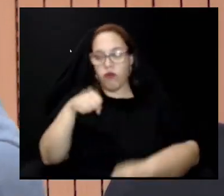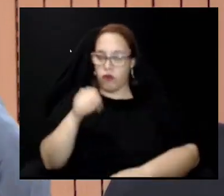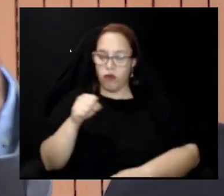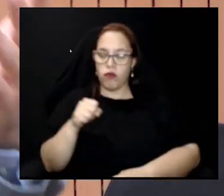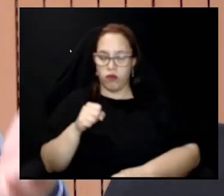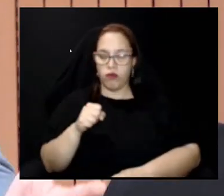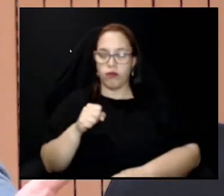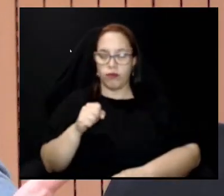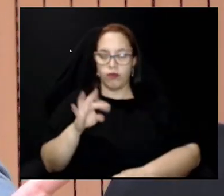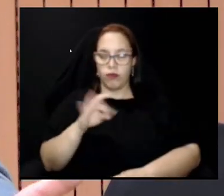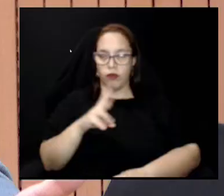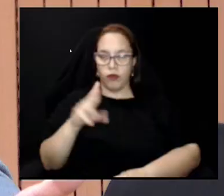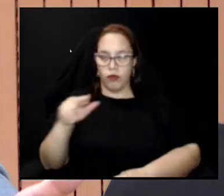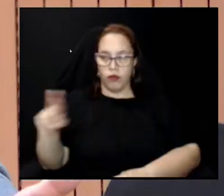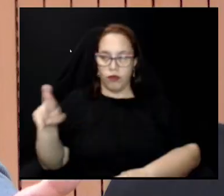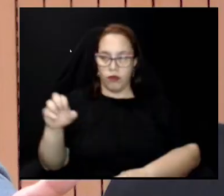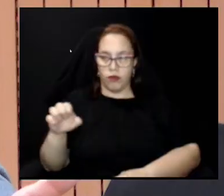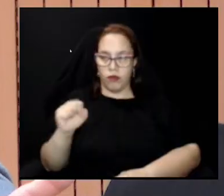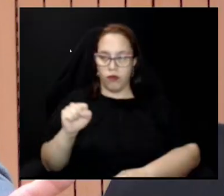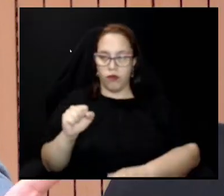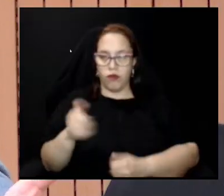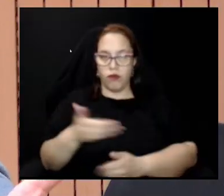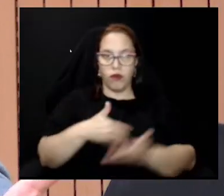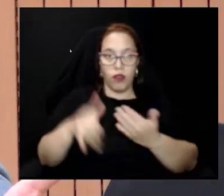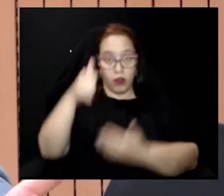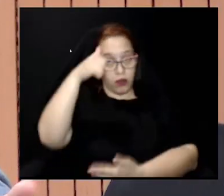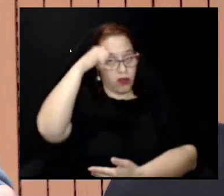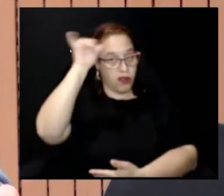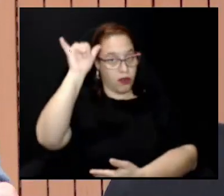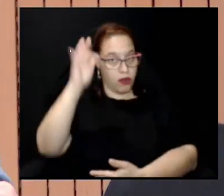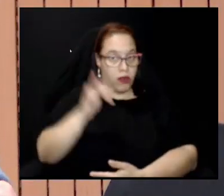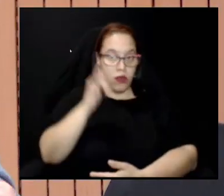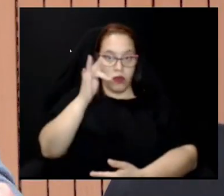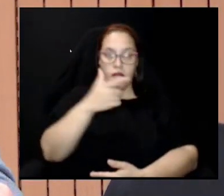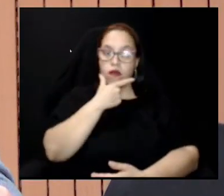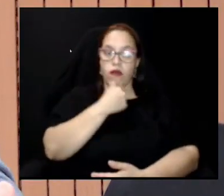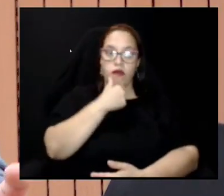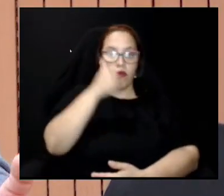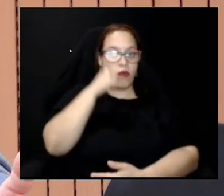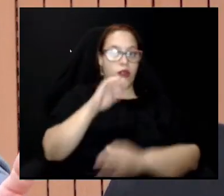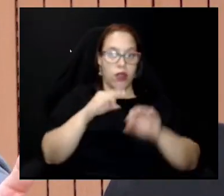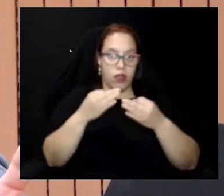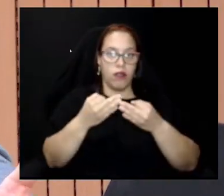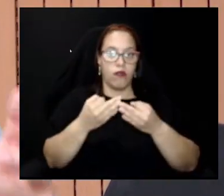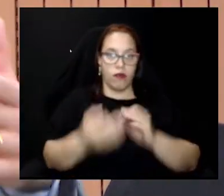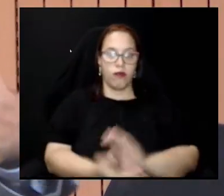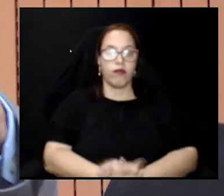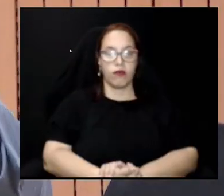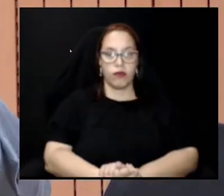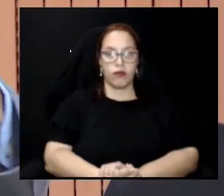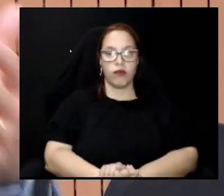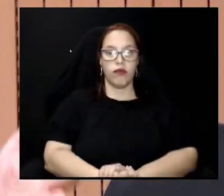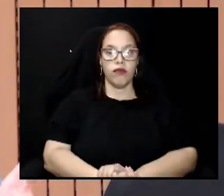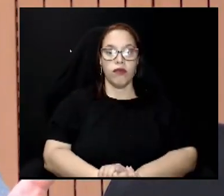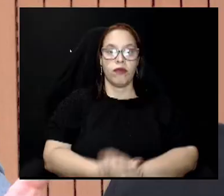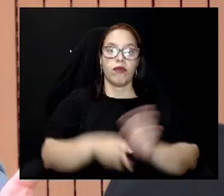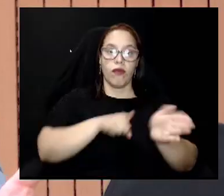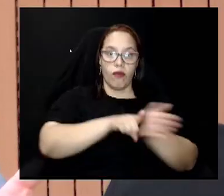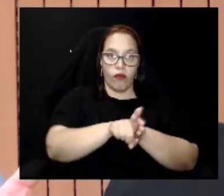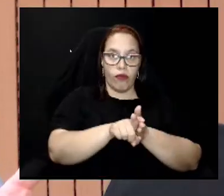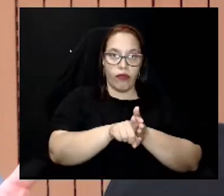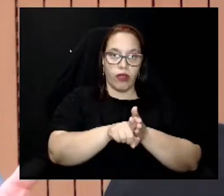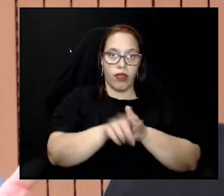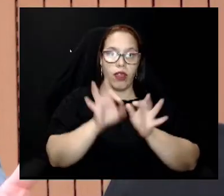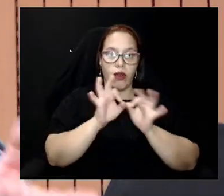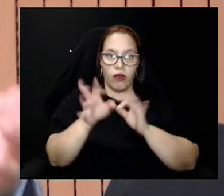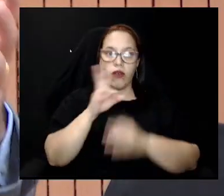trazer uma conduta preventiva para homens e mulheres daquela família. Então, é uma pergunta longa de se responder, mas